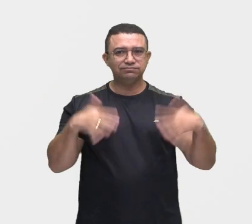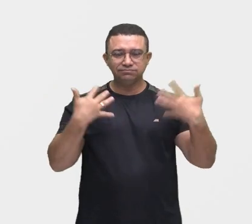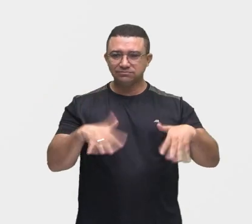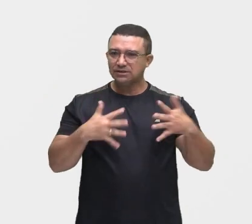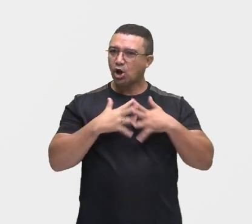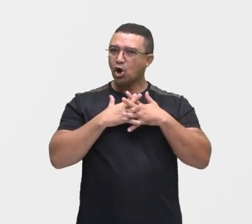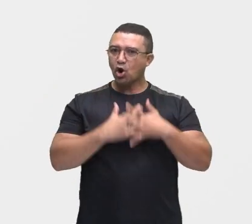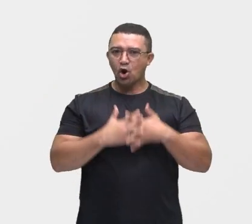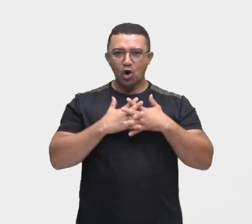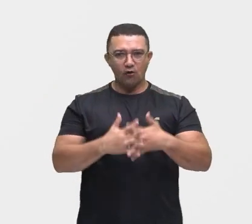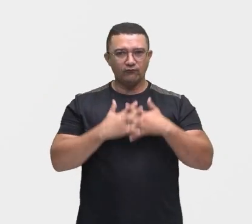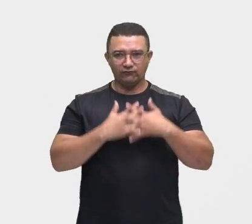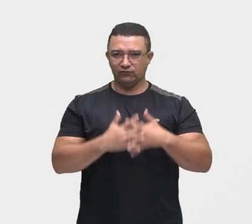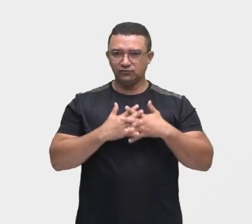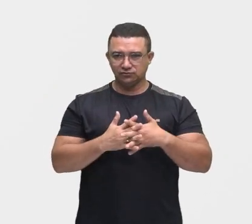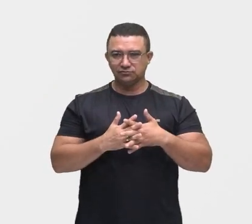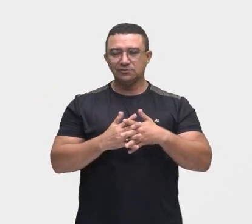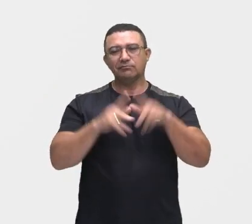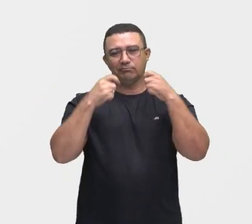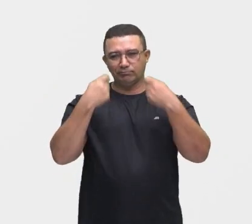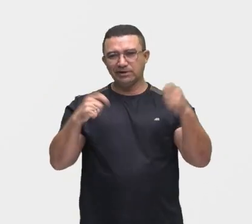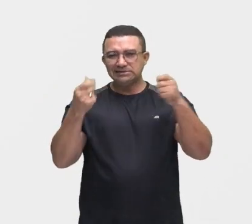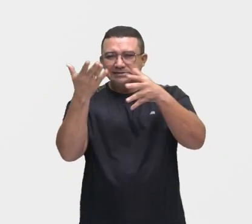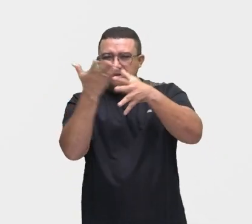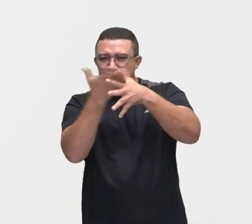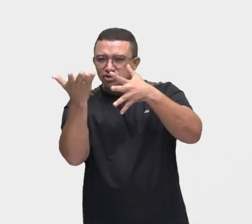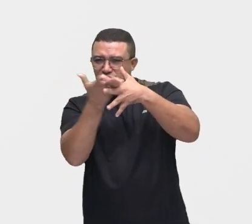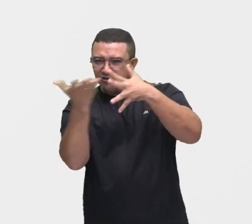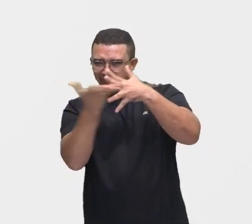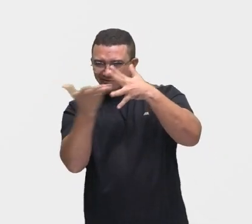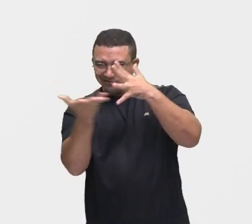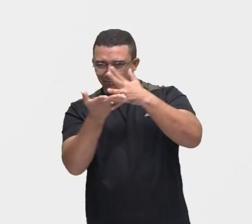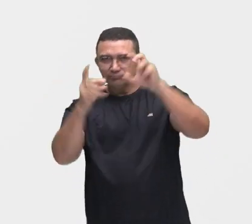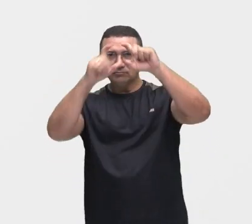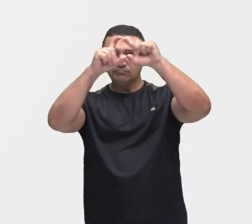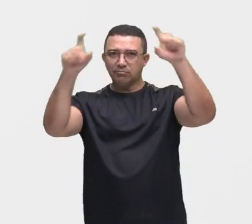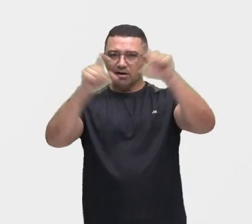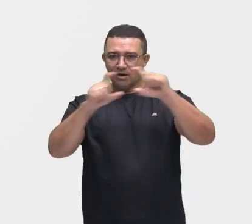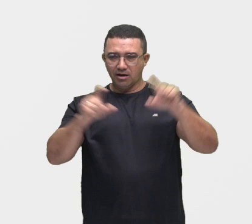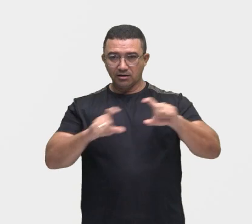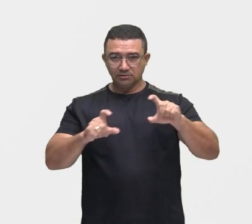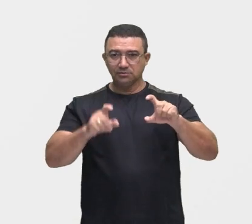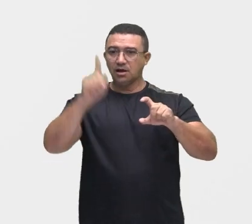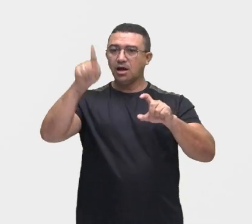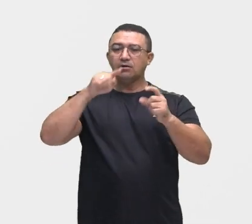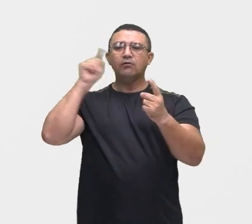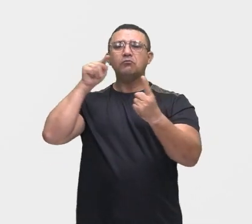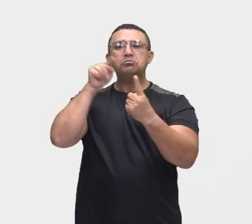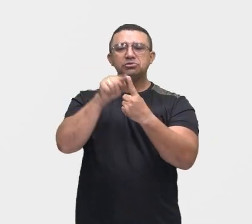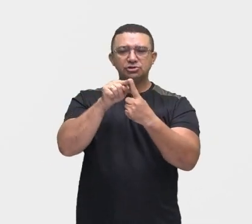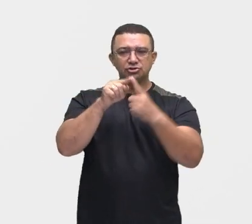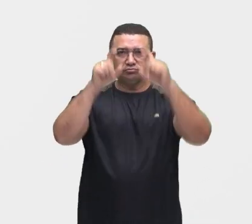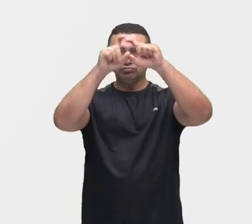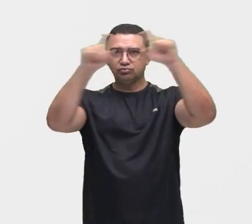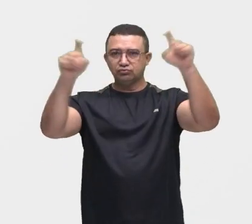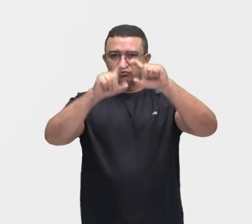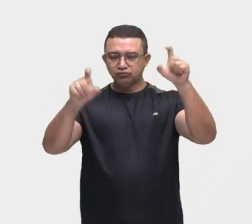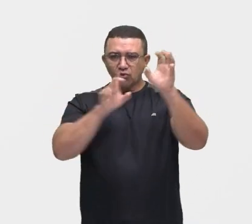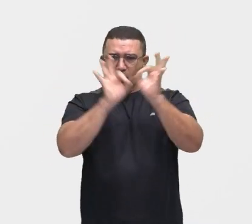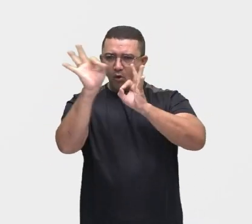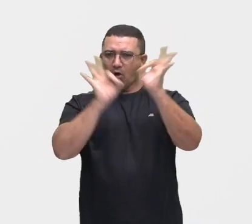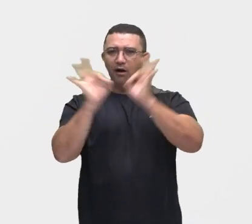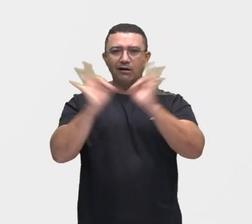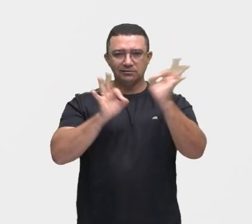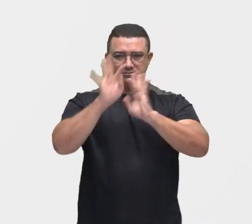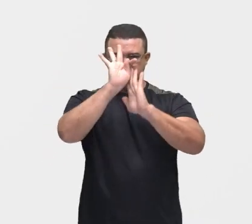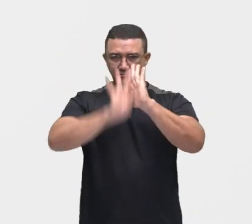confuso, complexo demais. Então, o parágrafo, ele tem esta função de dividir, de